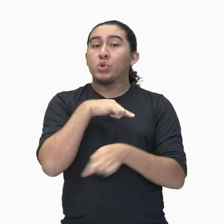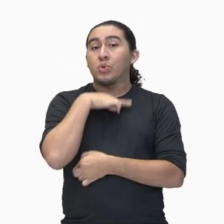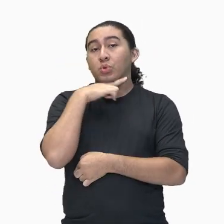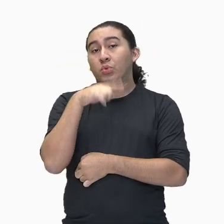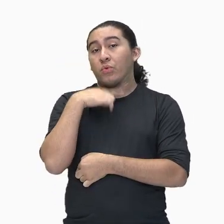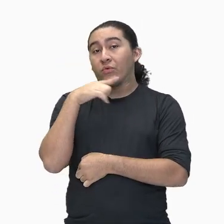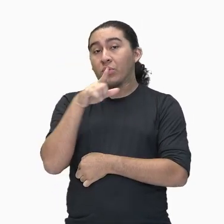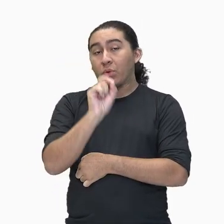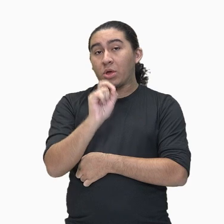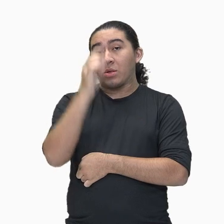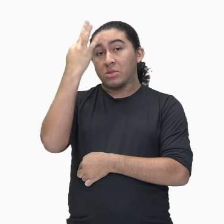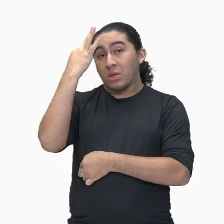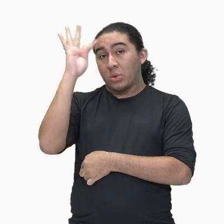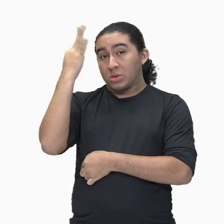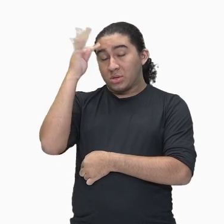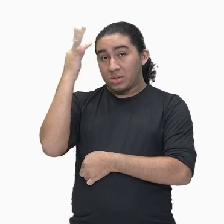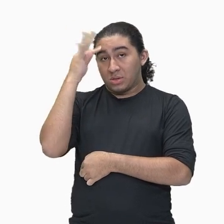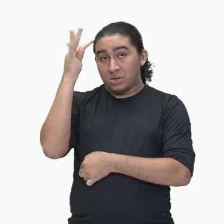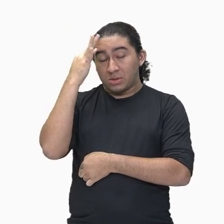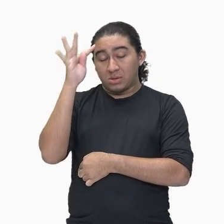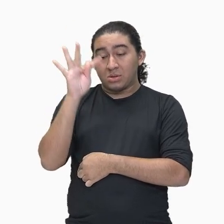o teocentrismo e o